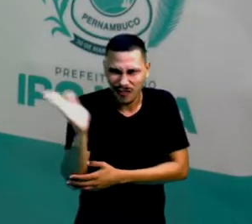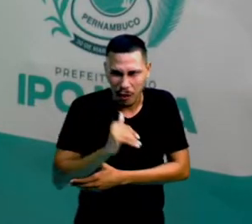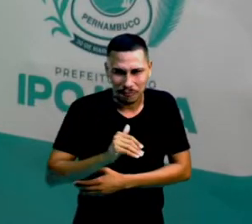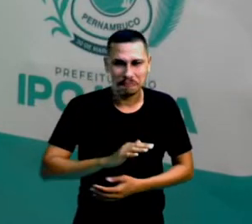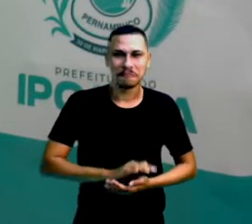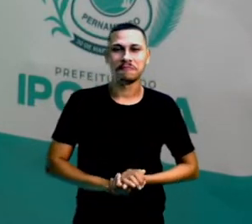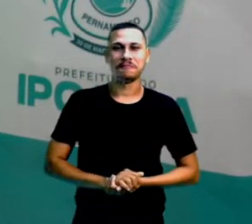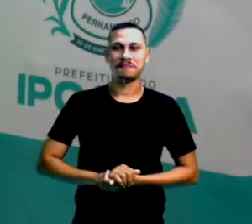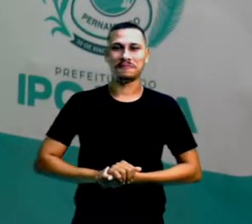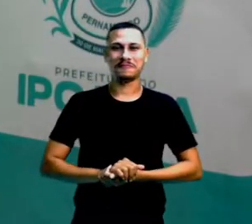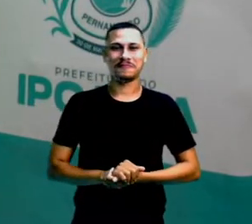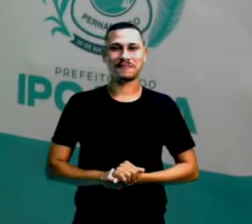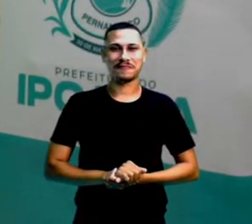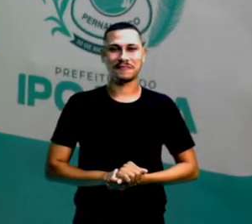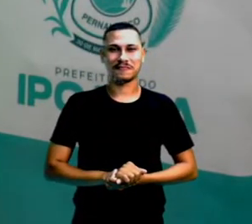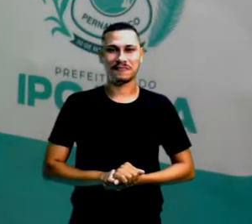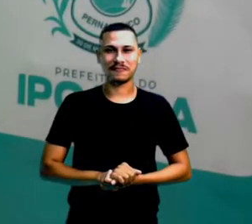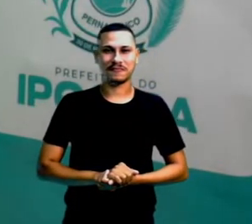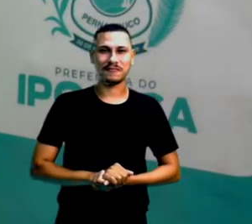a aula? Vamos nessa!